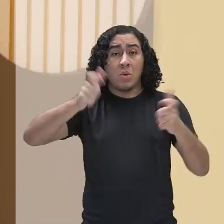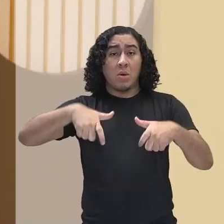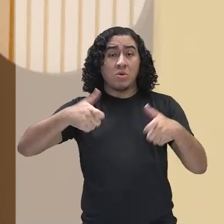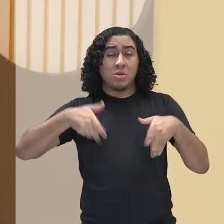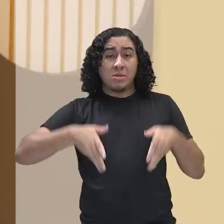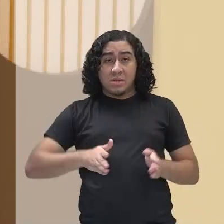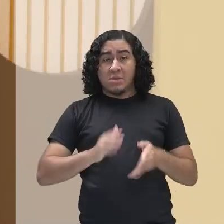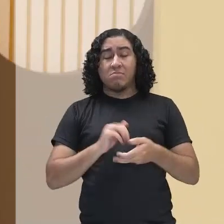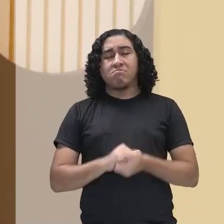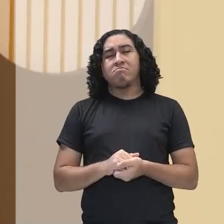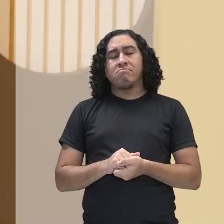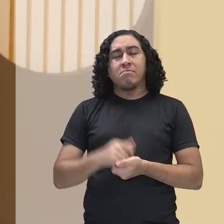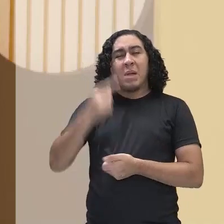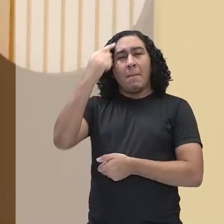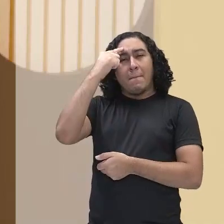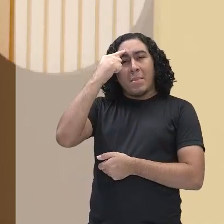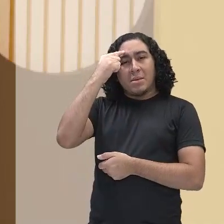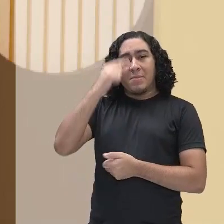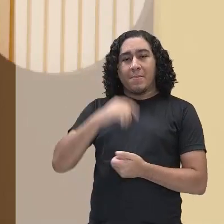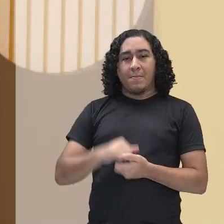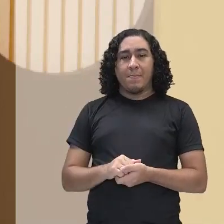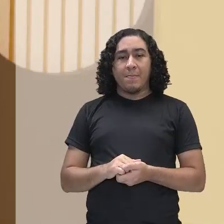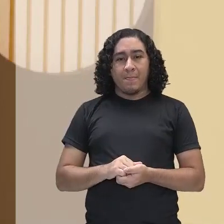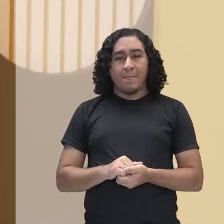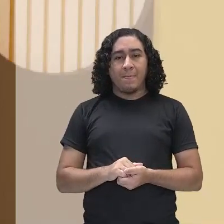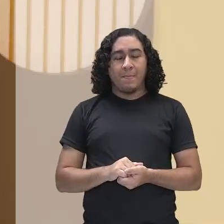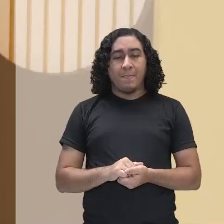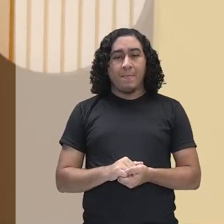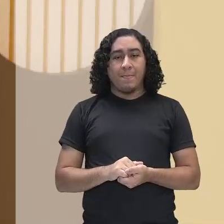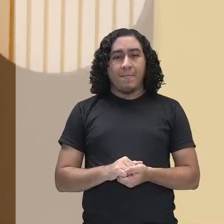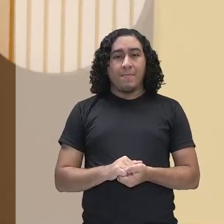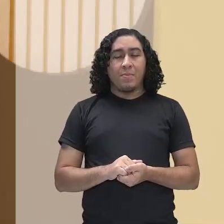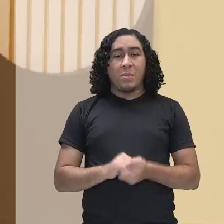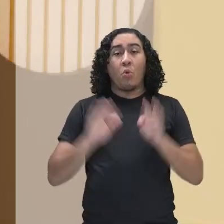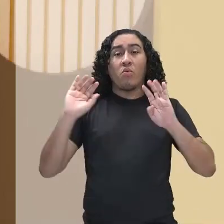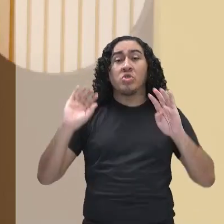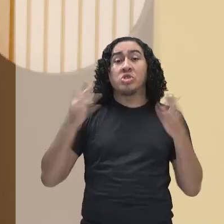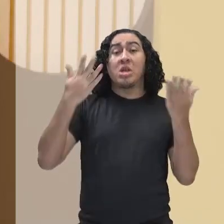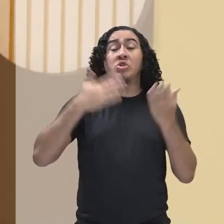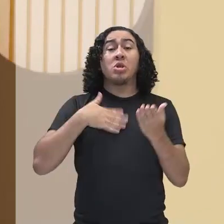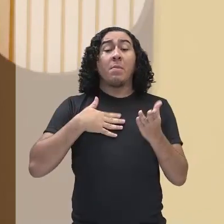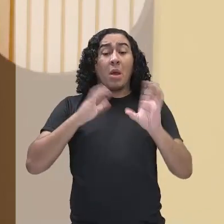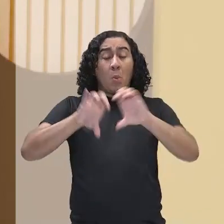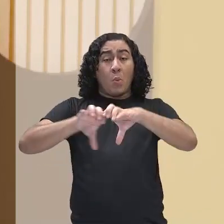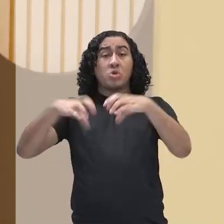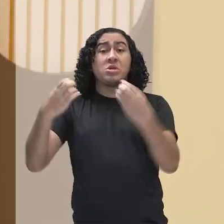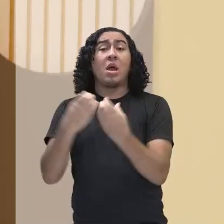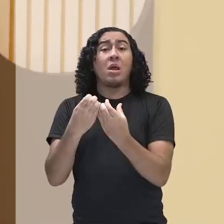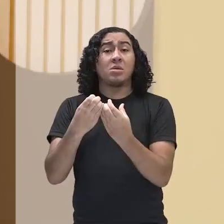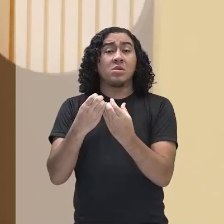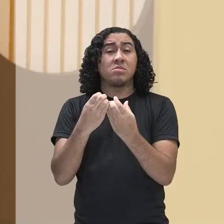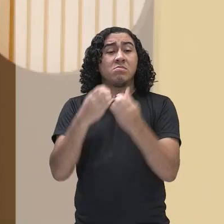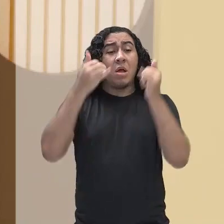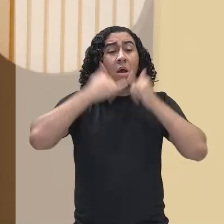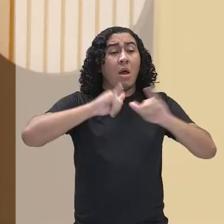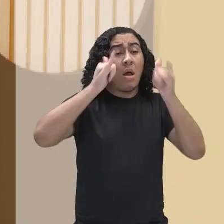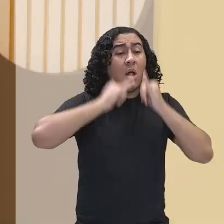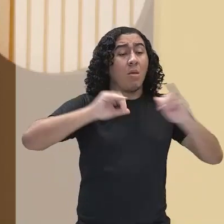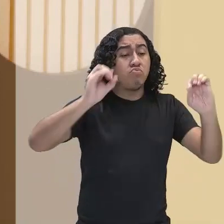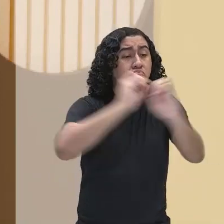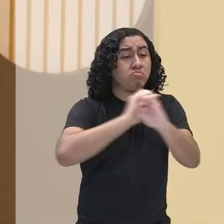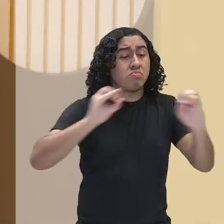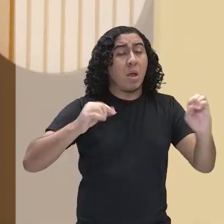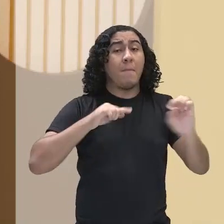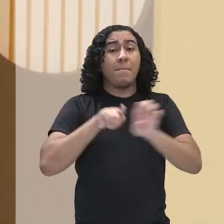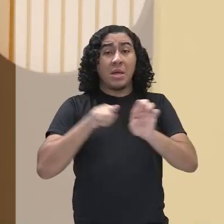que existem, perdão. O festejo do meu vilarejo, ele é pouco divulgado. Eu, como sou jovem,